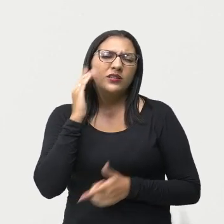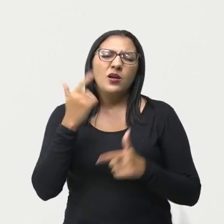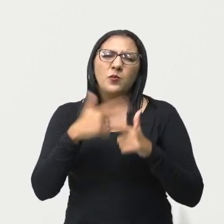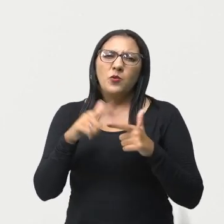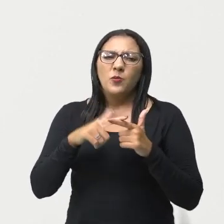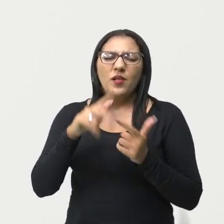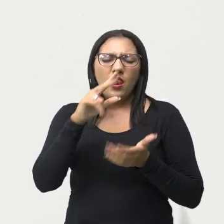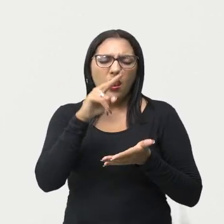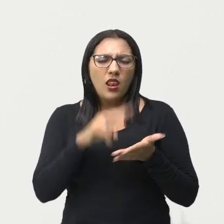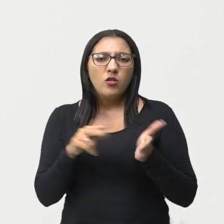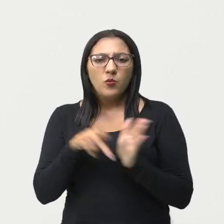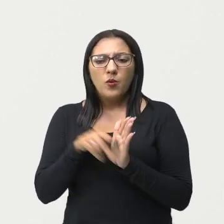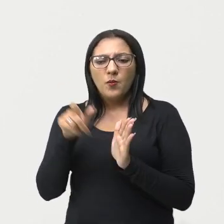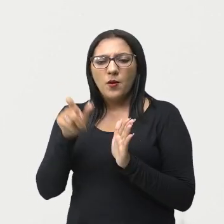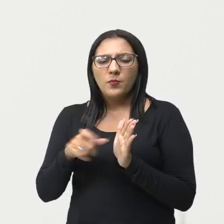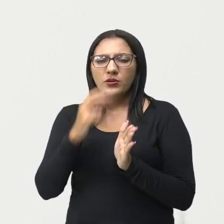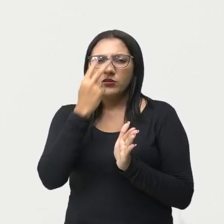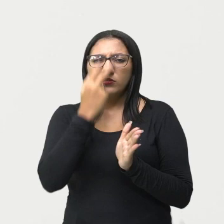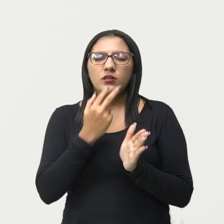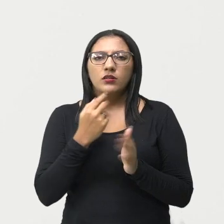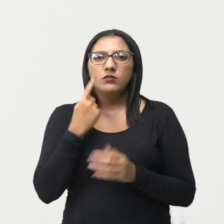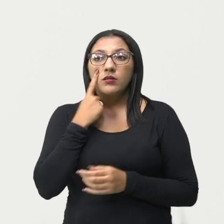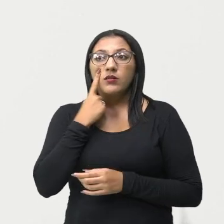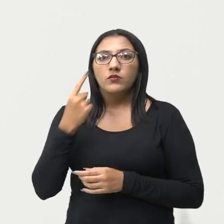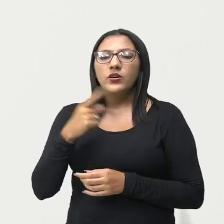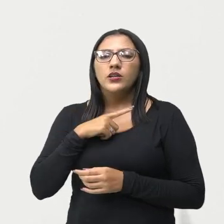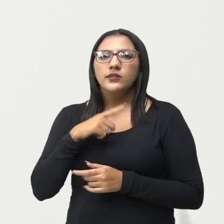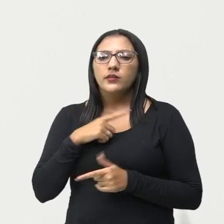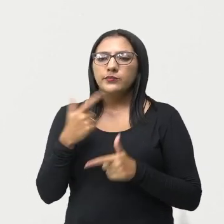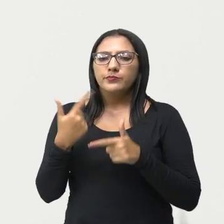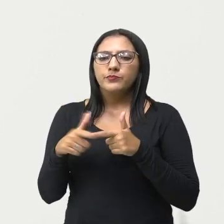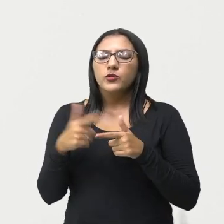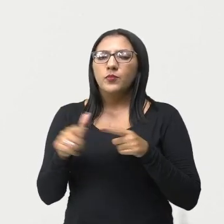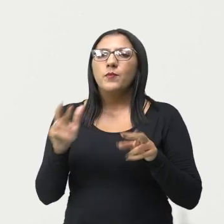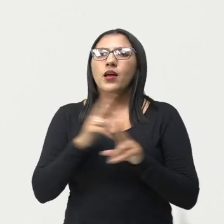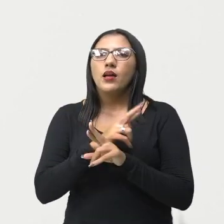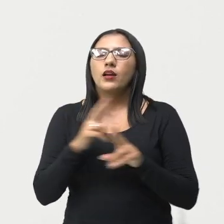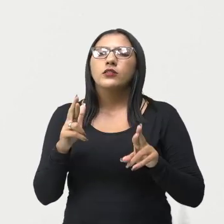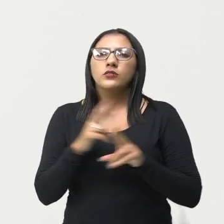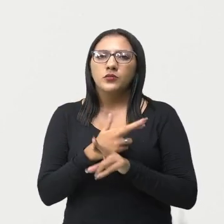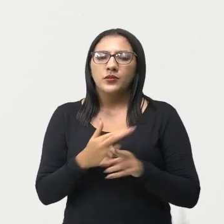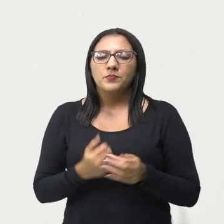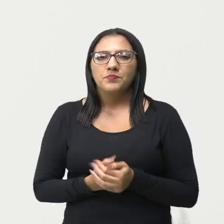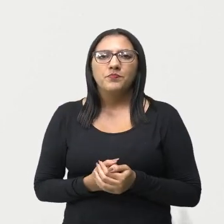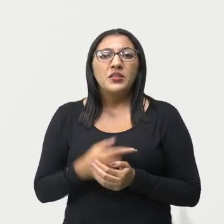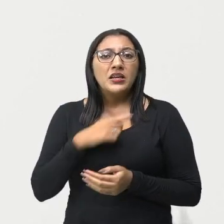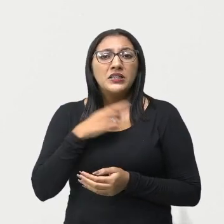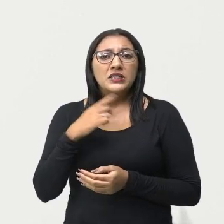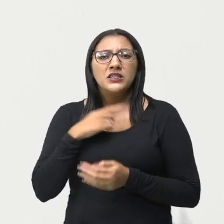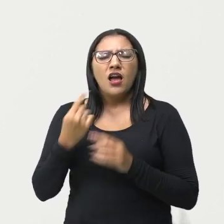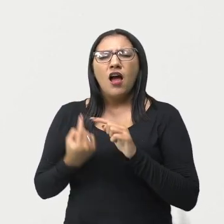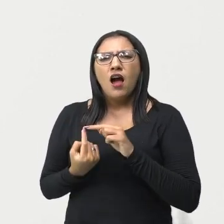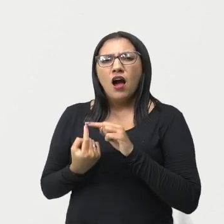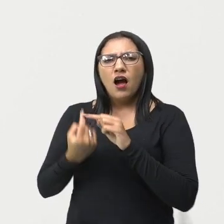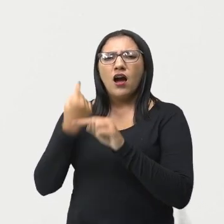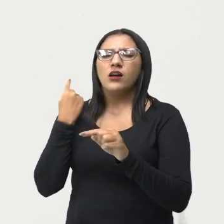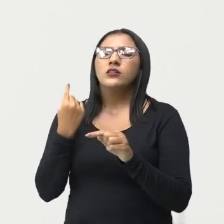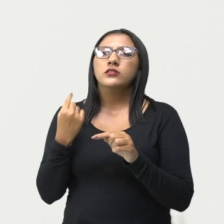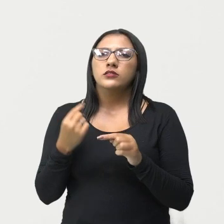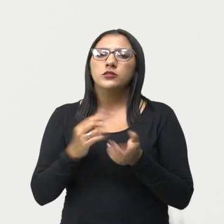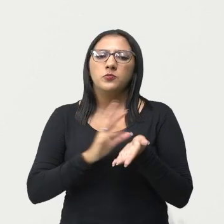cegos. Observe que nós temos uma questão problemática também. Então, havia uma forma antiga de se escrever,